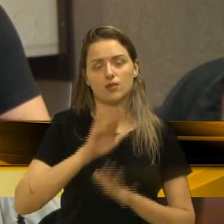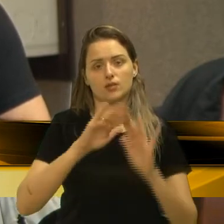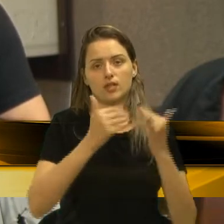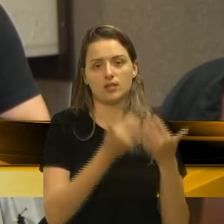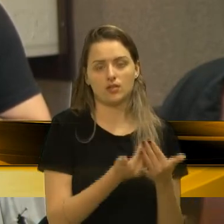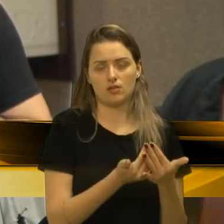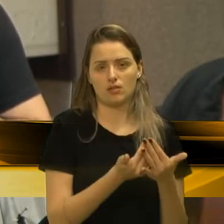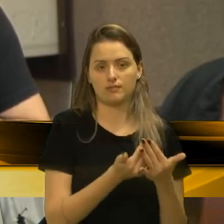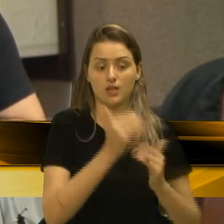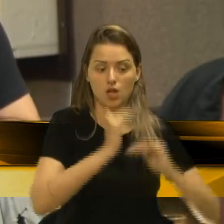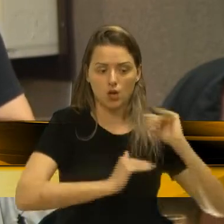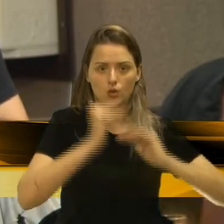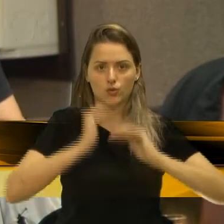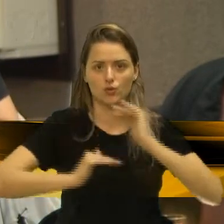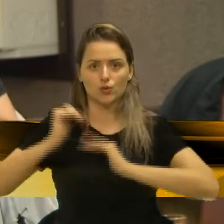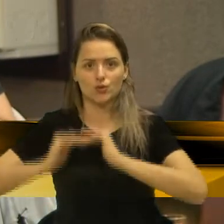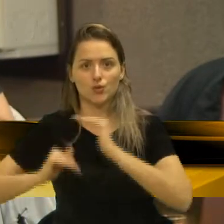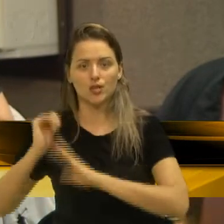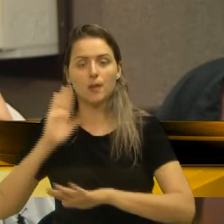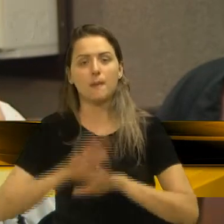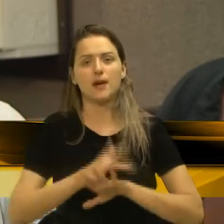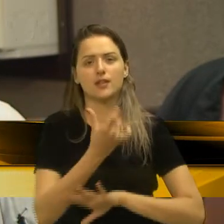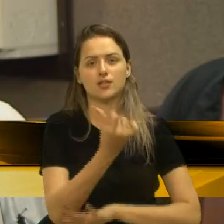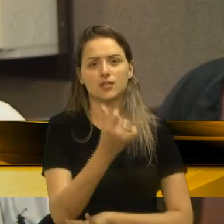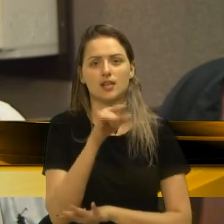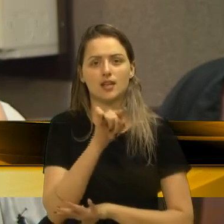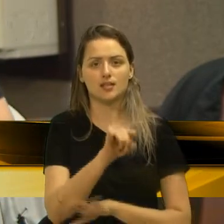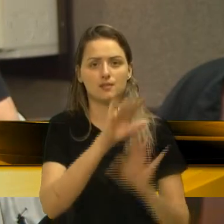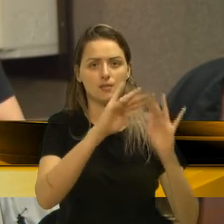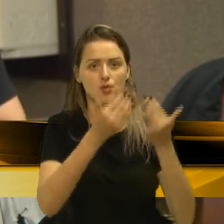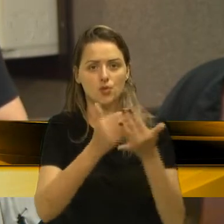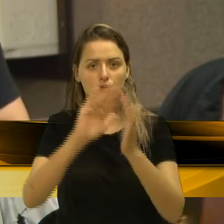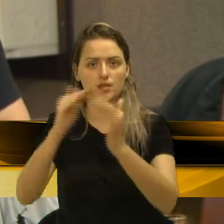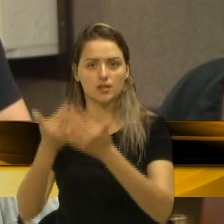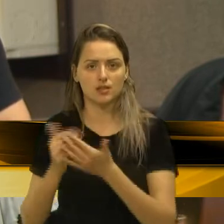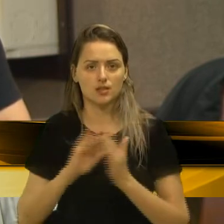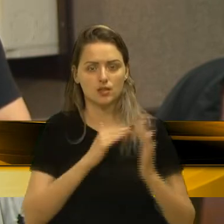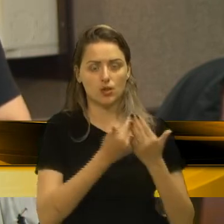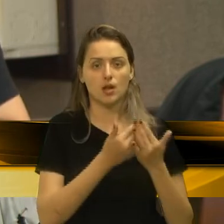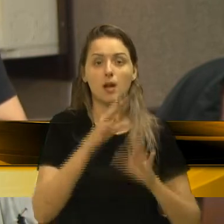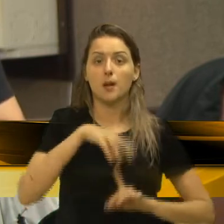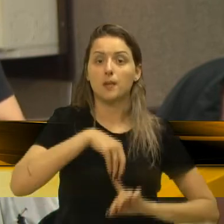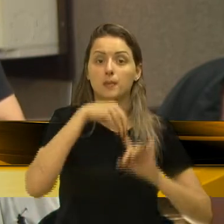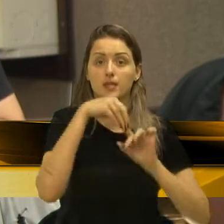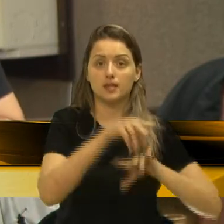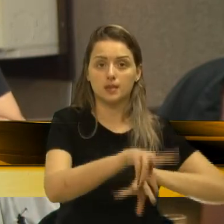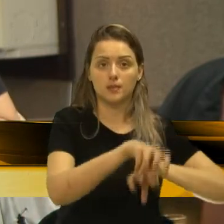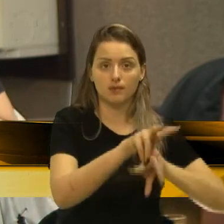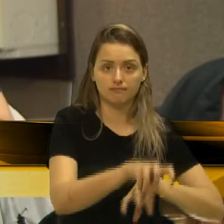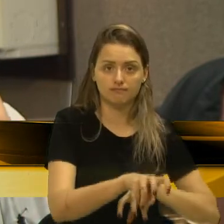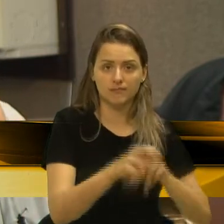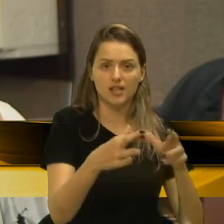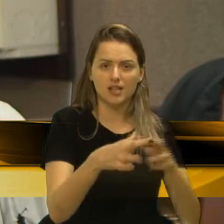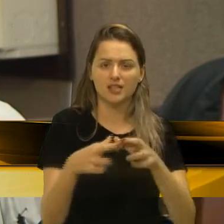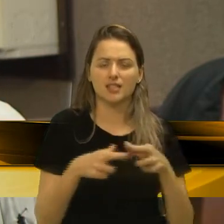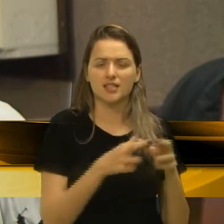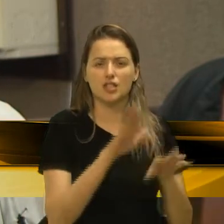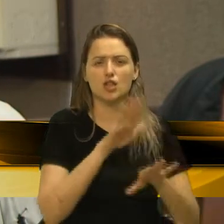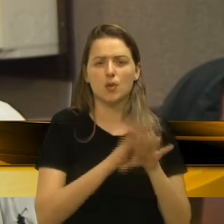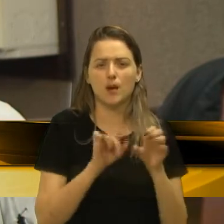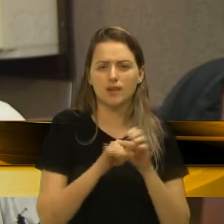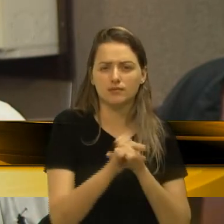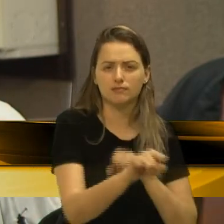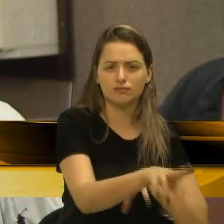construídas mais de 6 mil escolas em todos os cantos do nosso estado, principalmente no interior, nas zonas mais remotas do nosso estado, onde